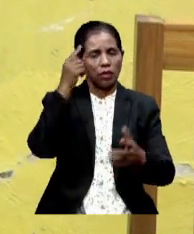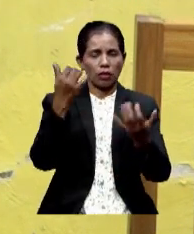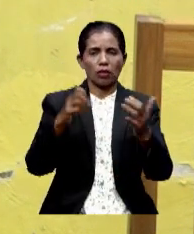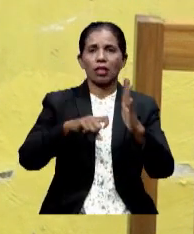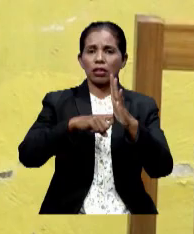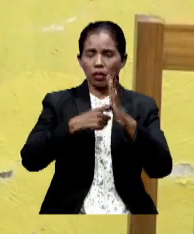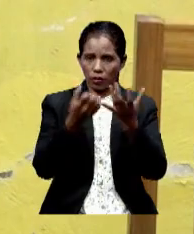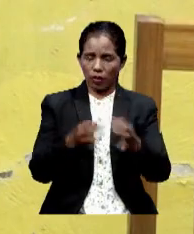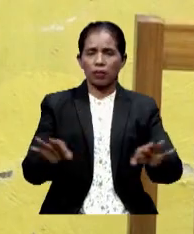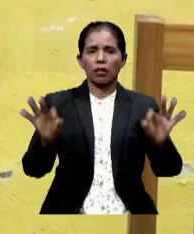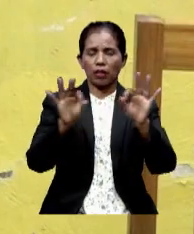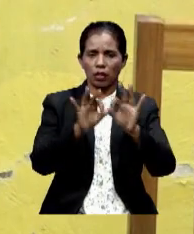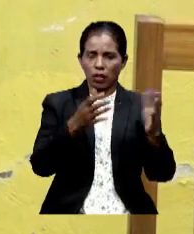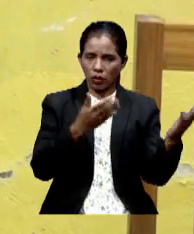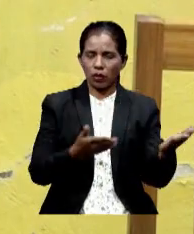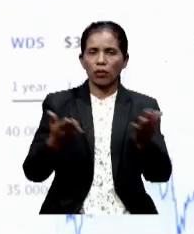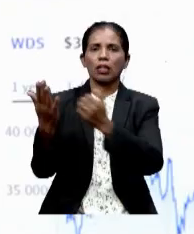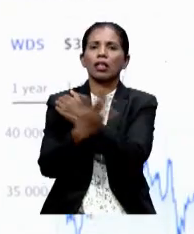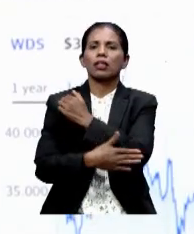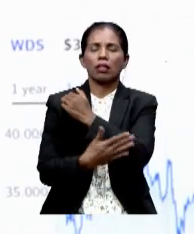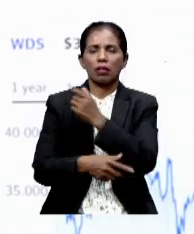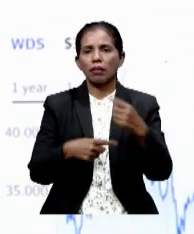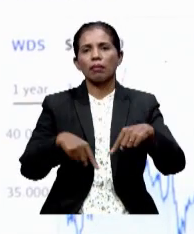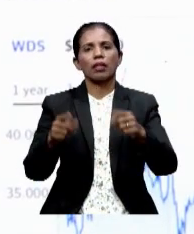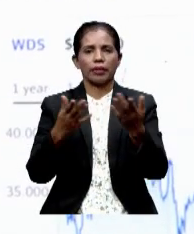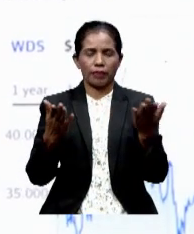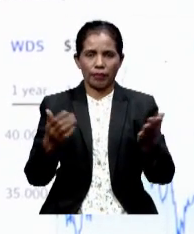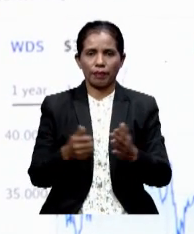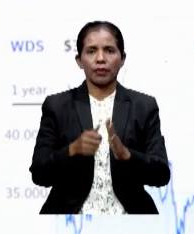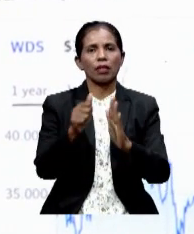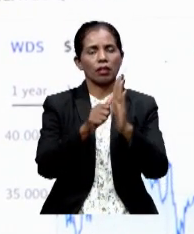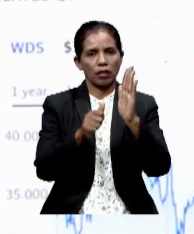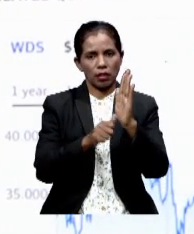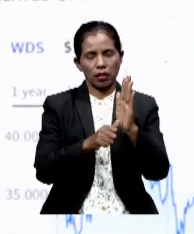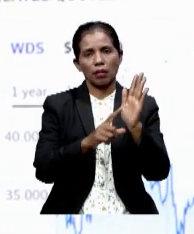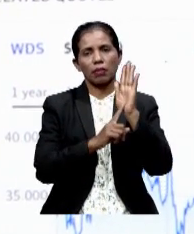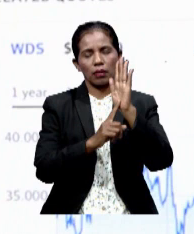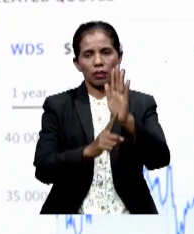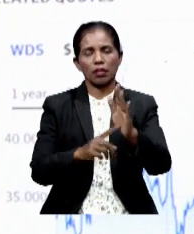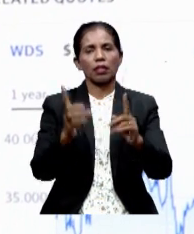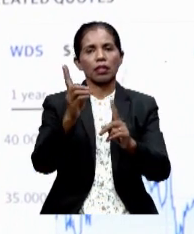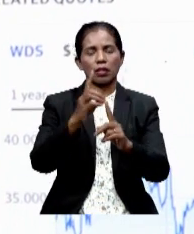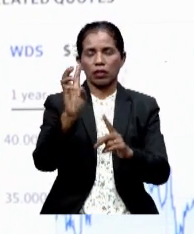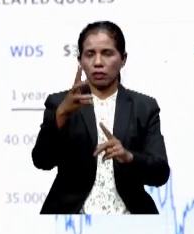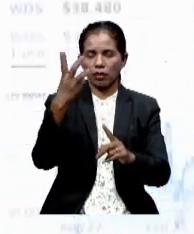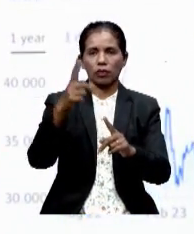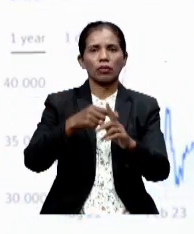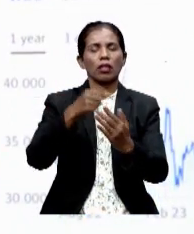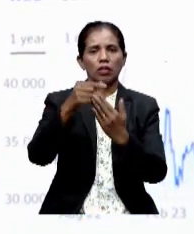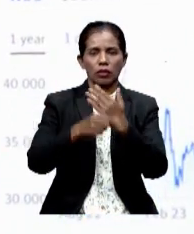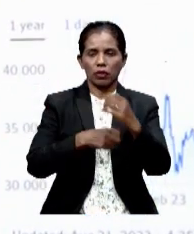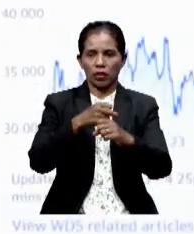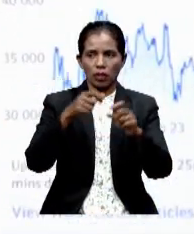importante a tu lori na são ne banebe. Tira artigo de apoio ne be publica e lor sa nun lor sinen fulano gosto tina